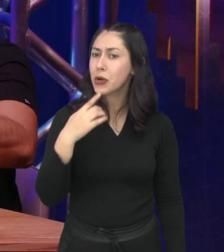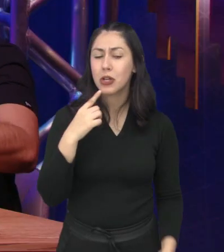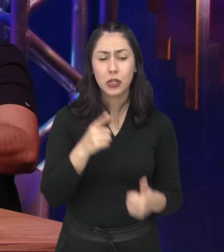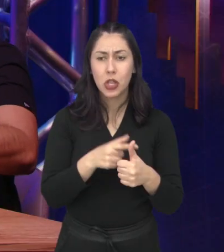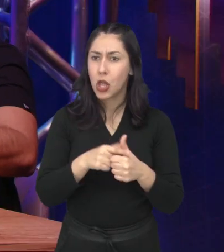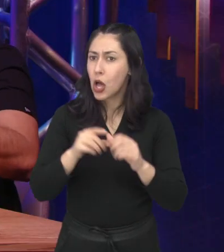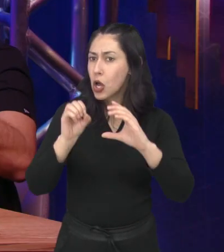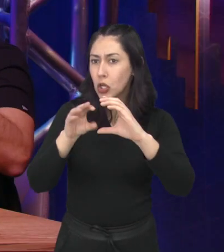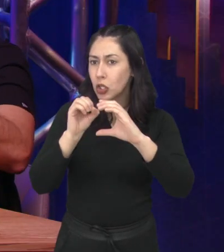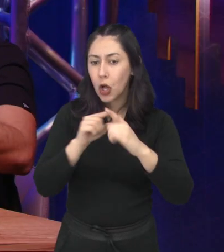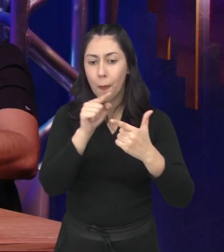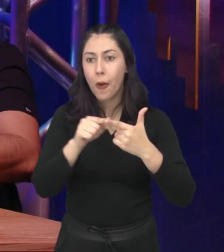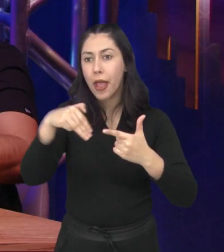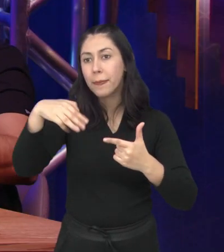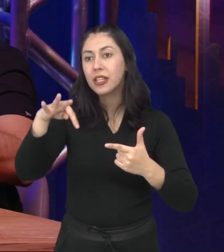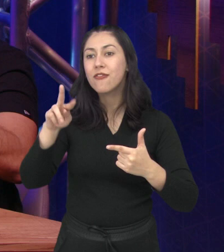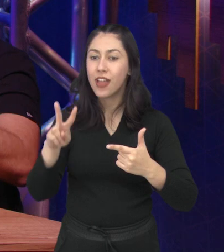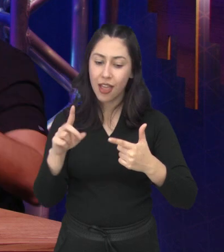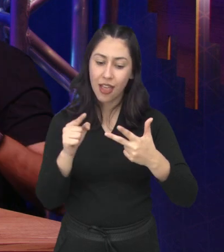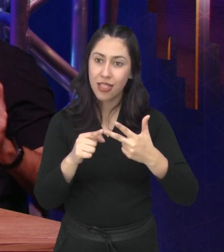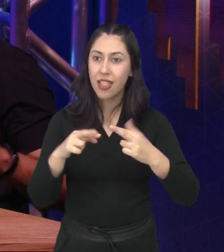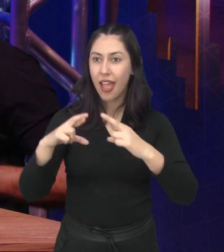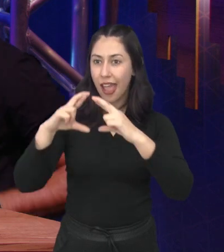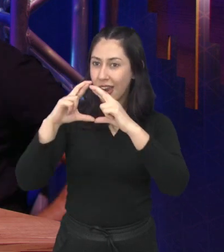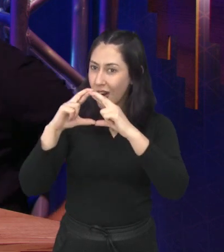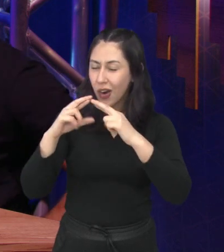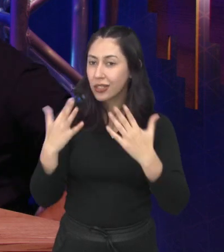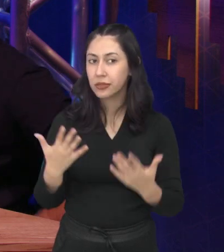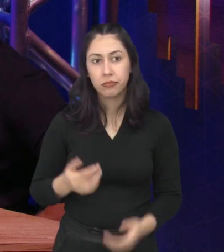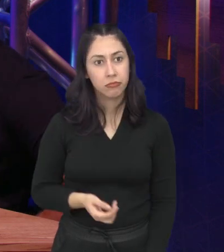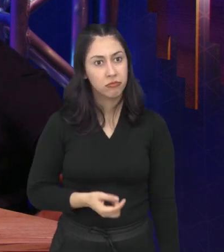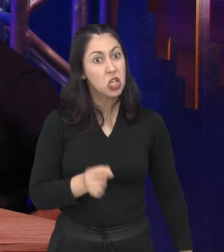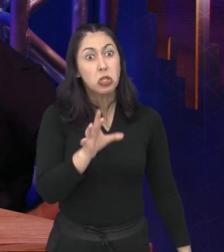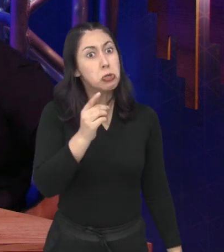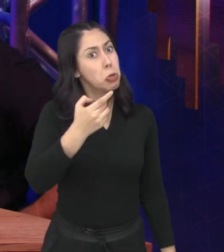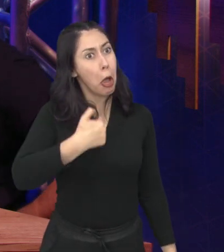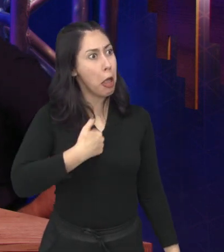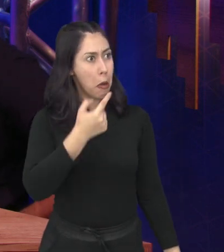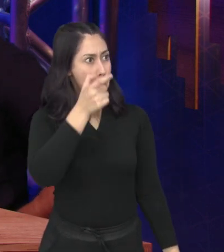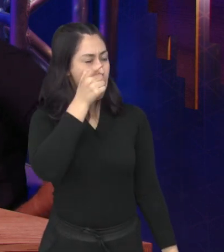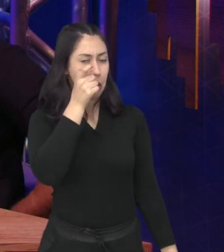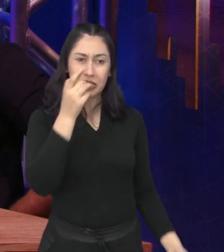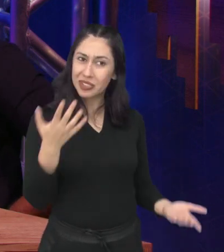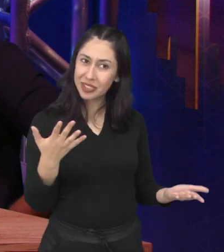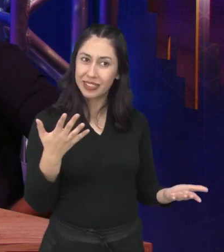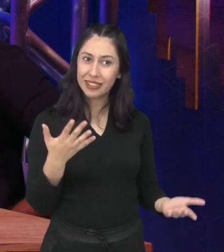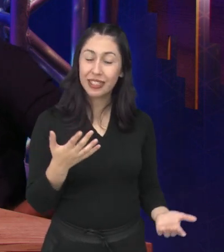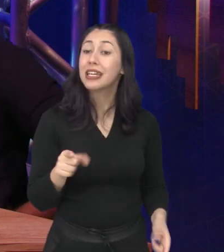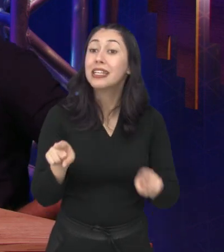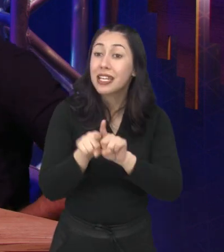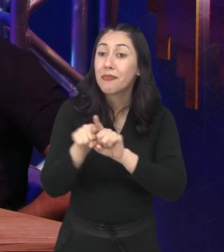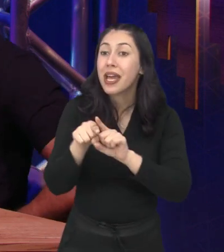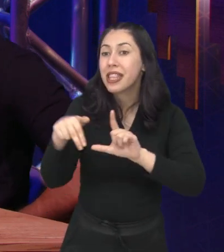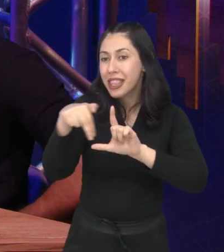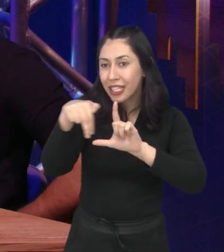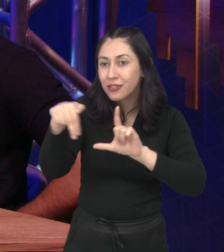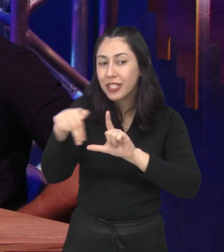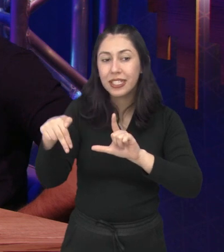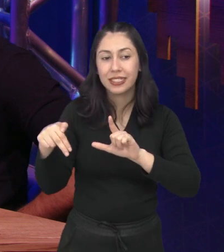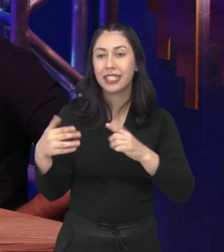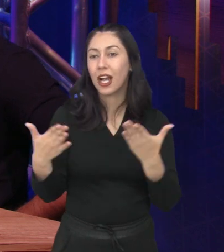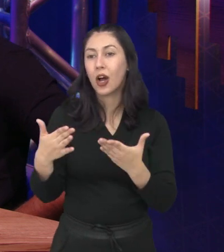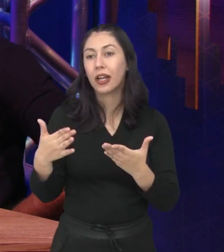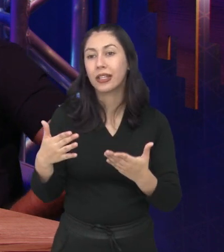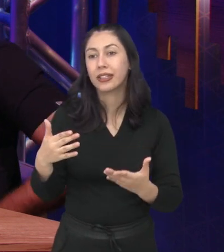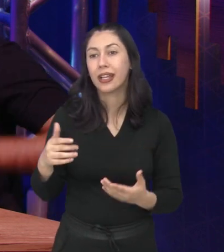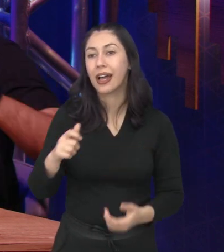já passou na Globo, já passou na MTV, já passou na Record, olha só. Ninguém assistiu, só eu tenho essa... Mas assim... Tinha na Netflix e agora